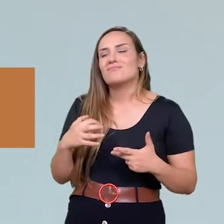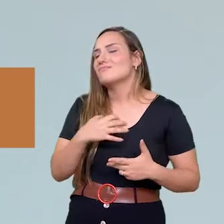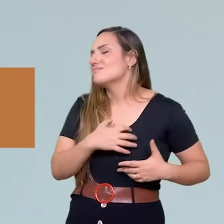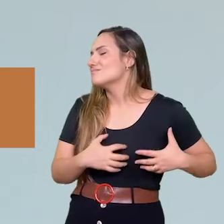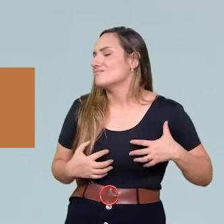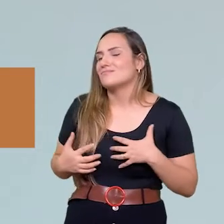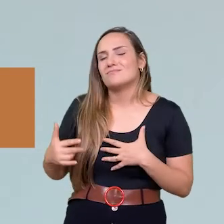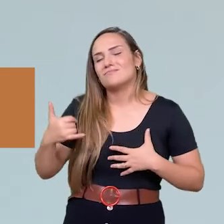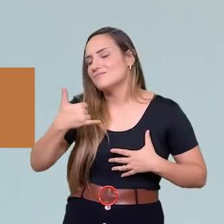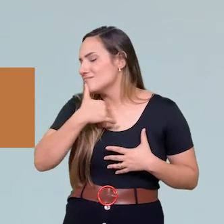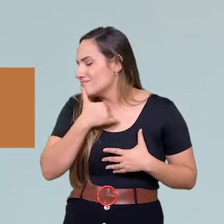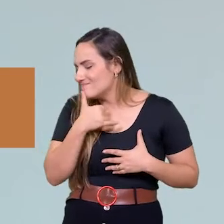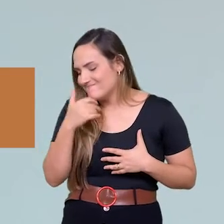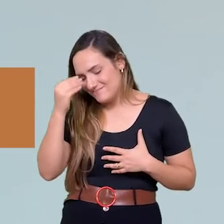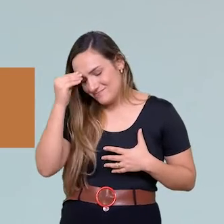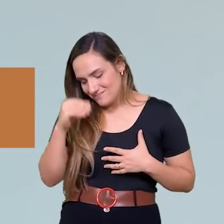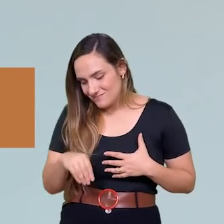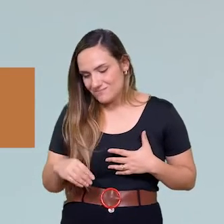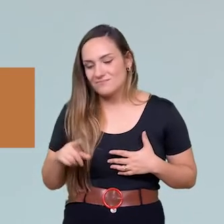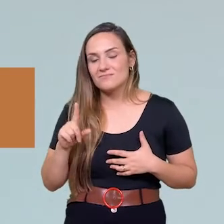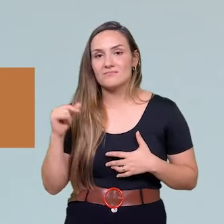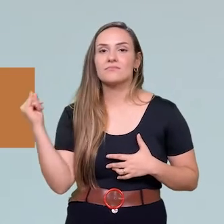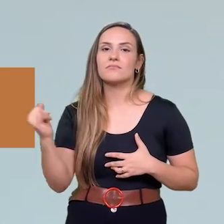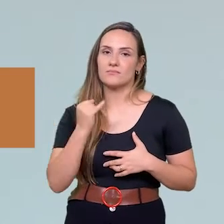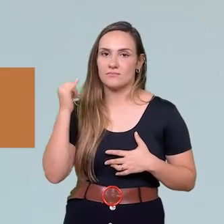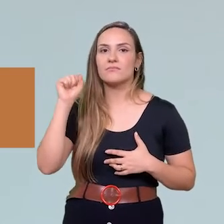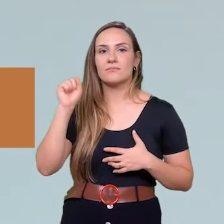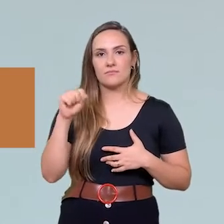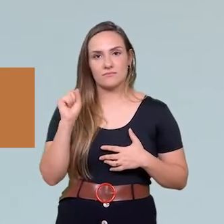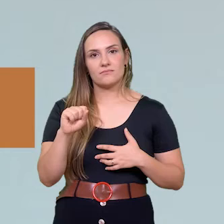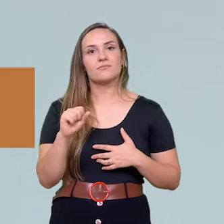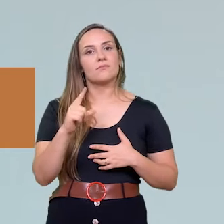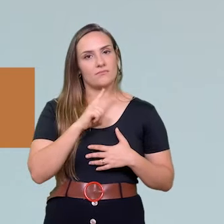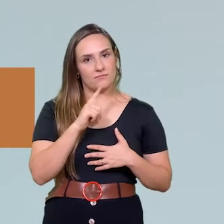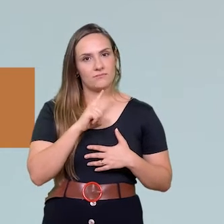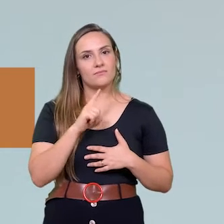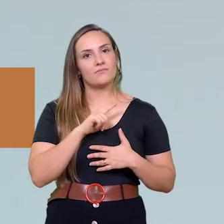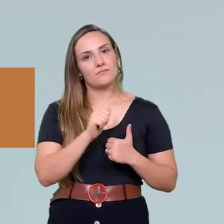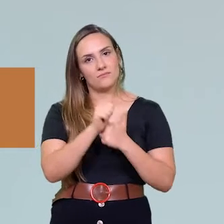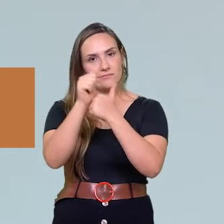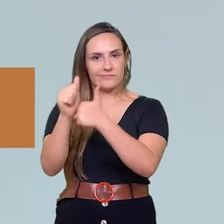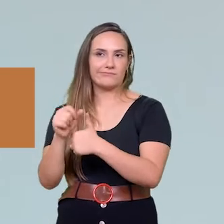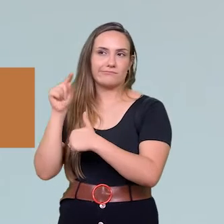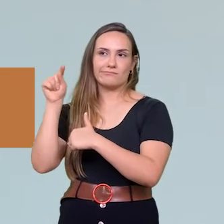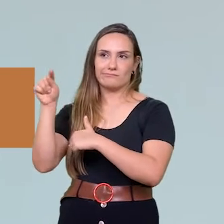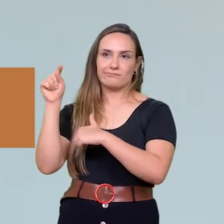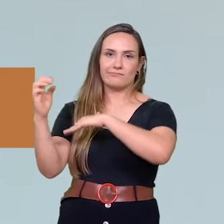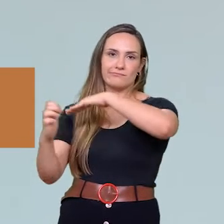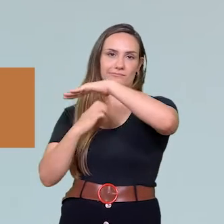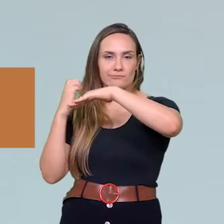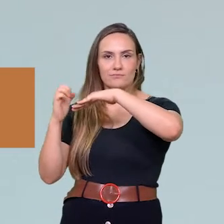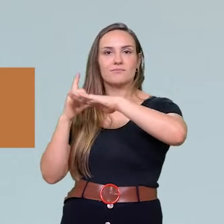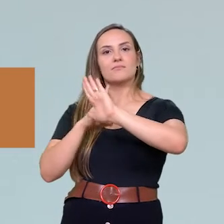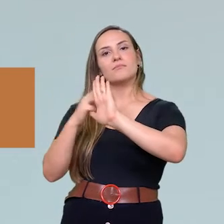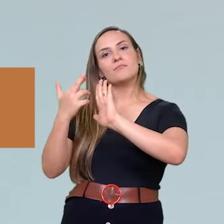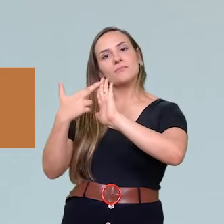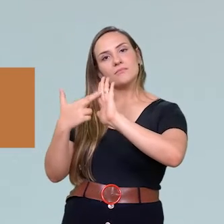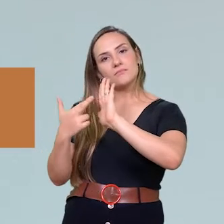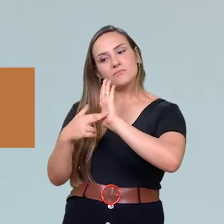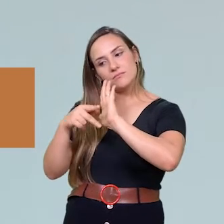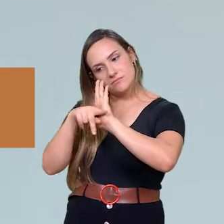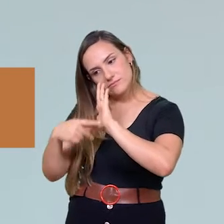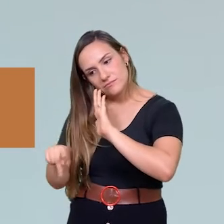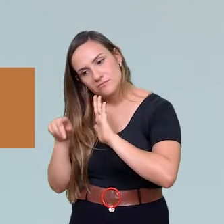o transtorno que isso causa, a decepção, é muito importante. Então, no transporte aéreo, existe